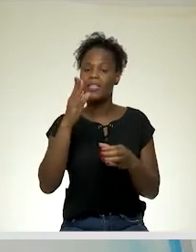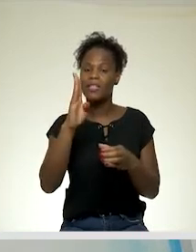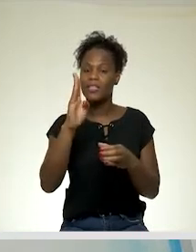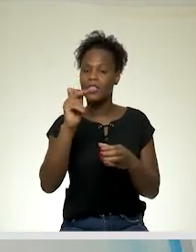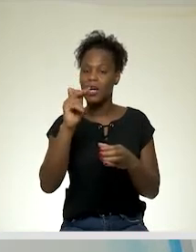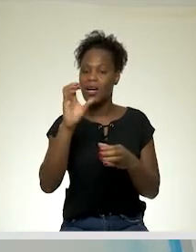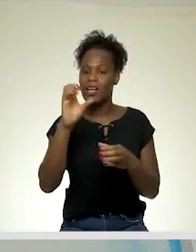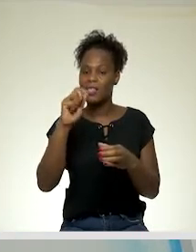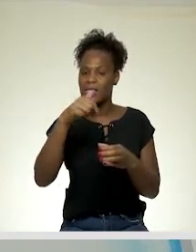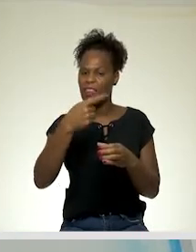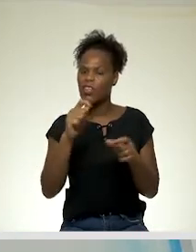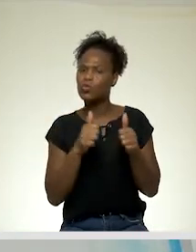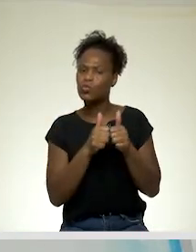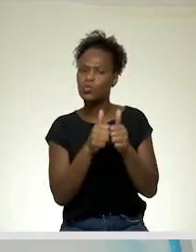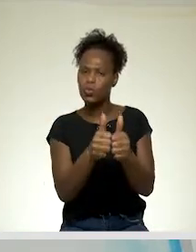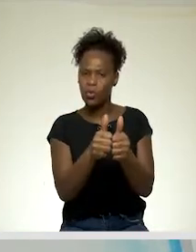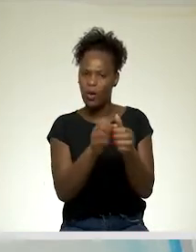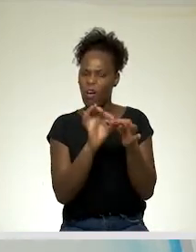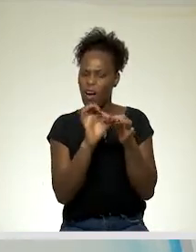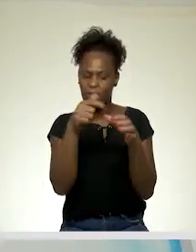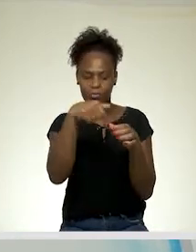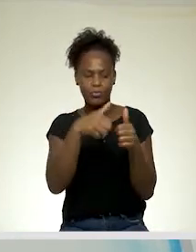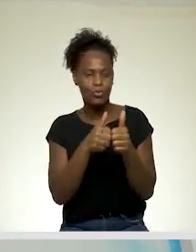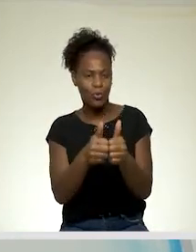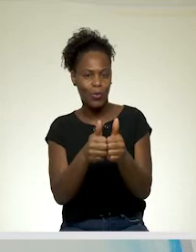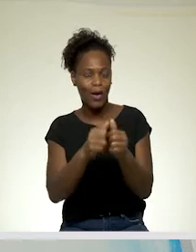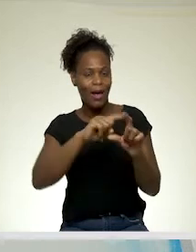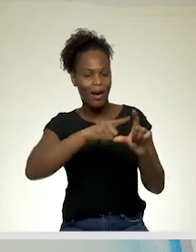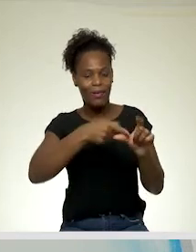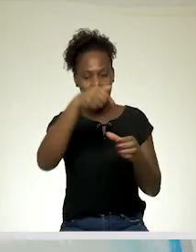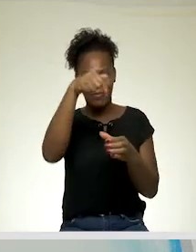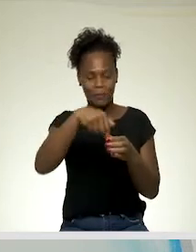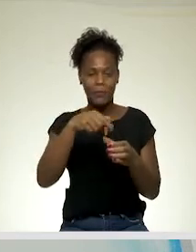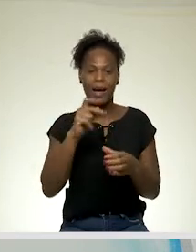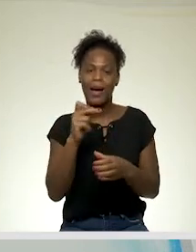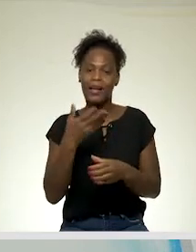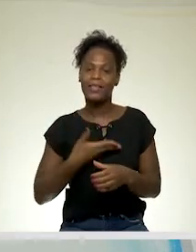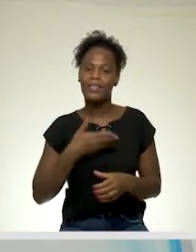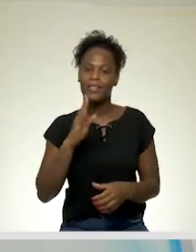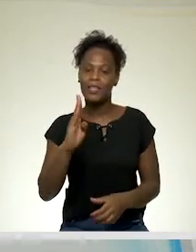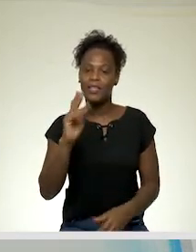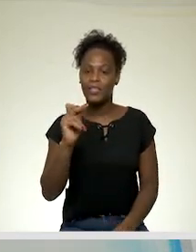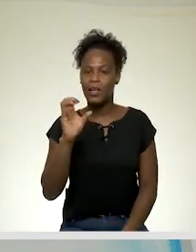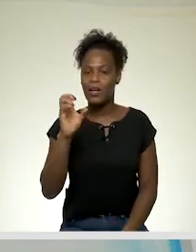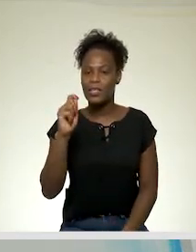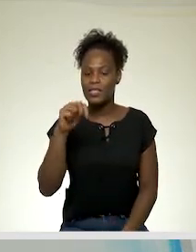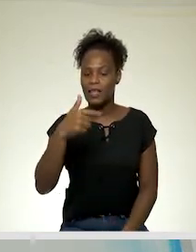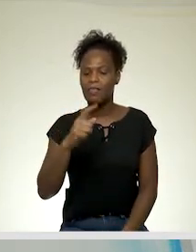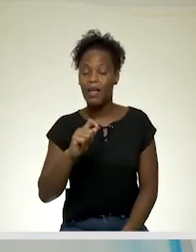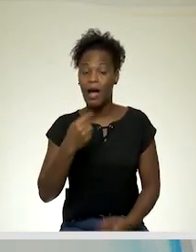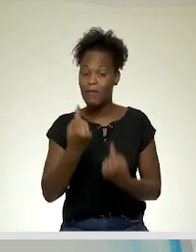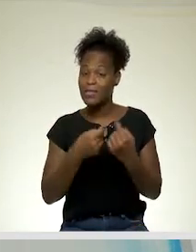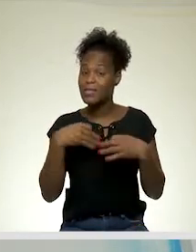colado no ângulo interno. Já vimos ângulo interno, então adjacente. Por vezes encontro sempre essa